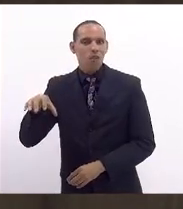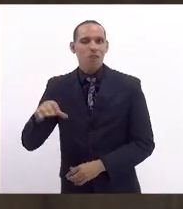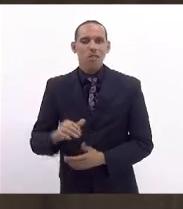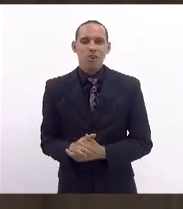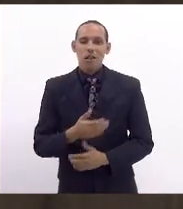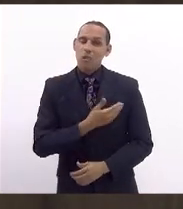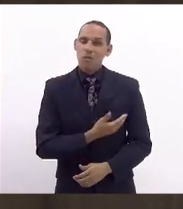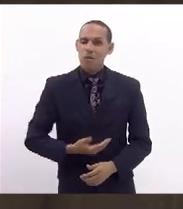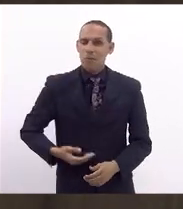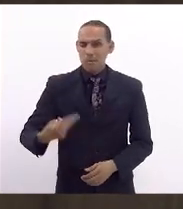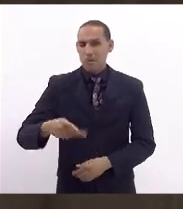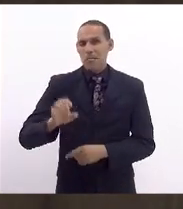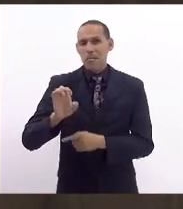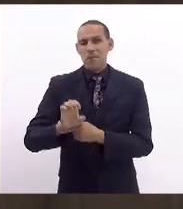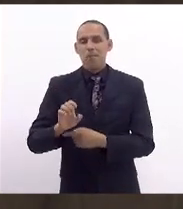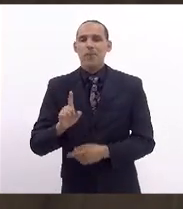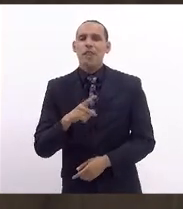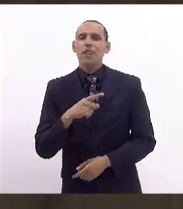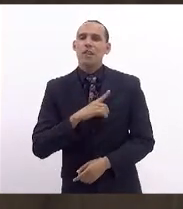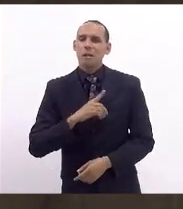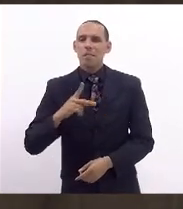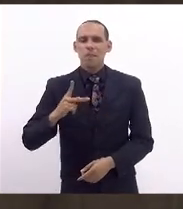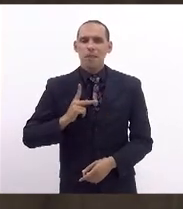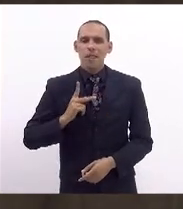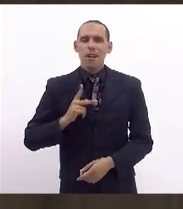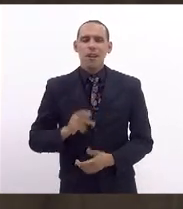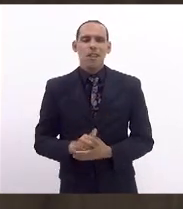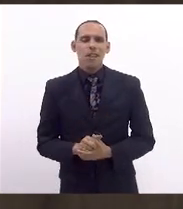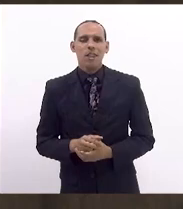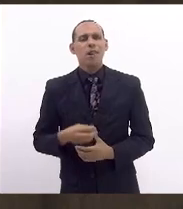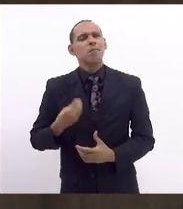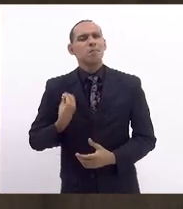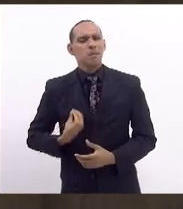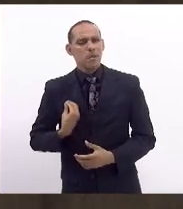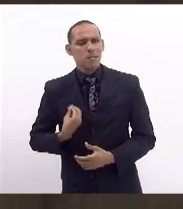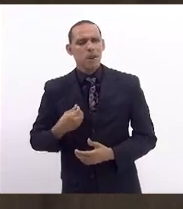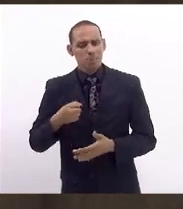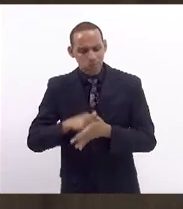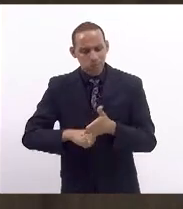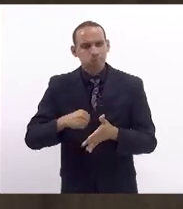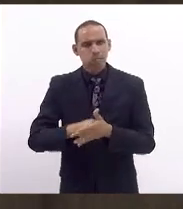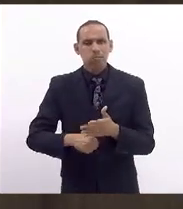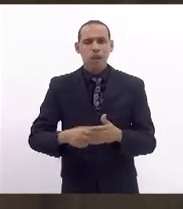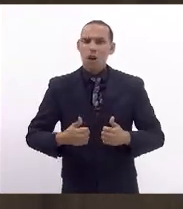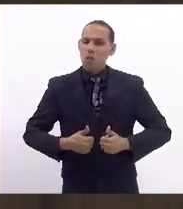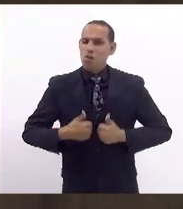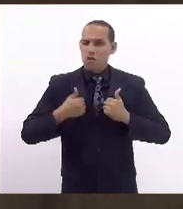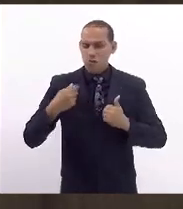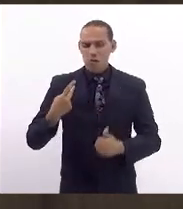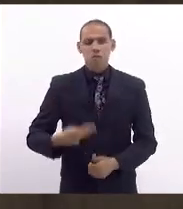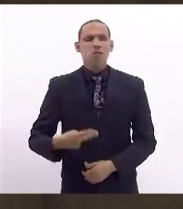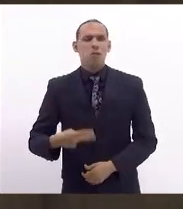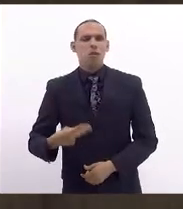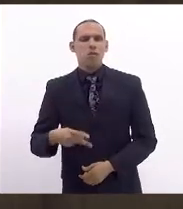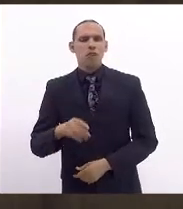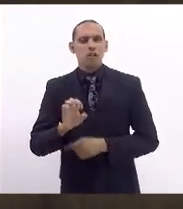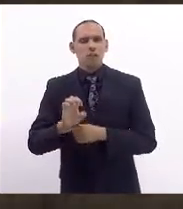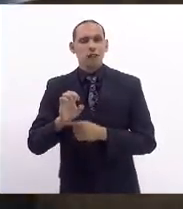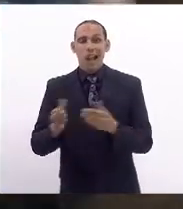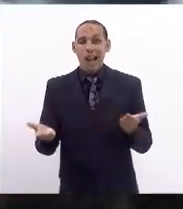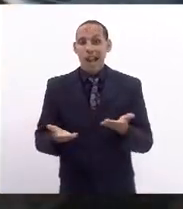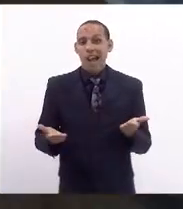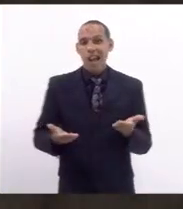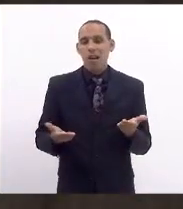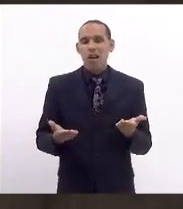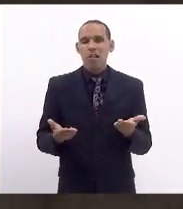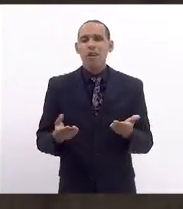órgão público estadual é a nossa defensoria tem insistido é um orgulho o patrimônio do estado e neste momento inclusive que se